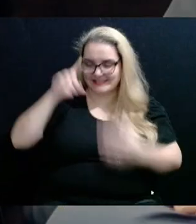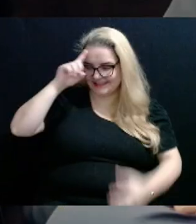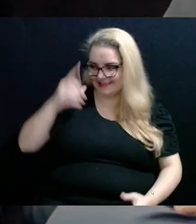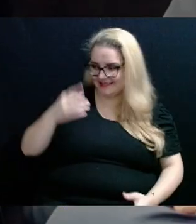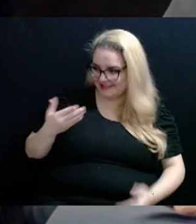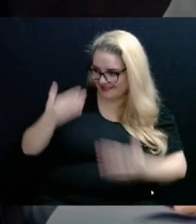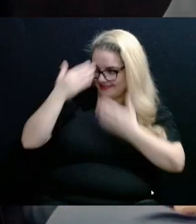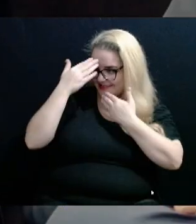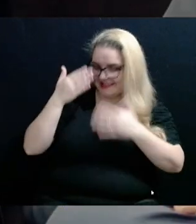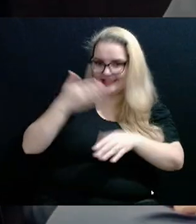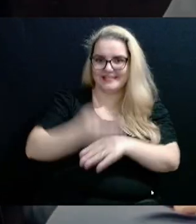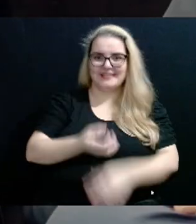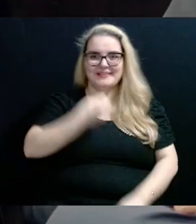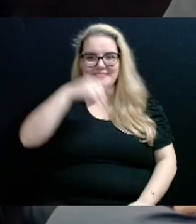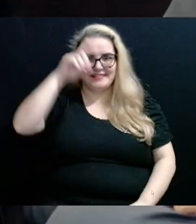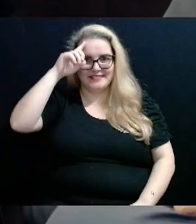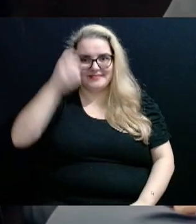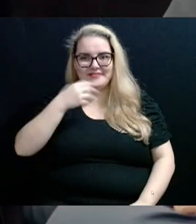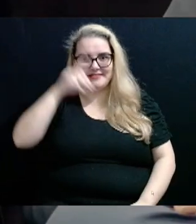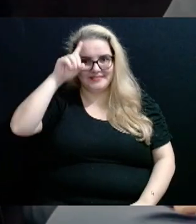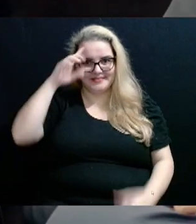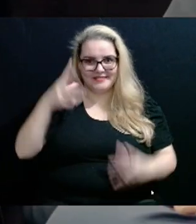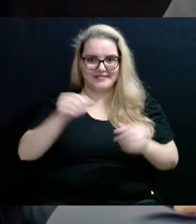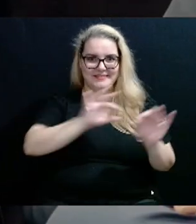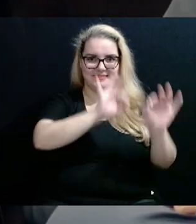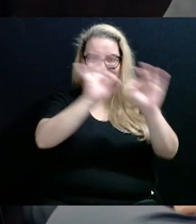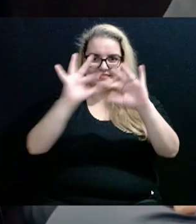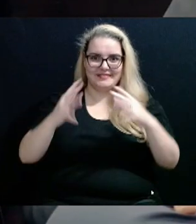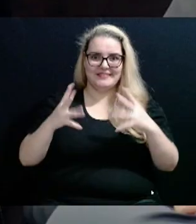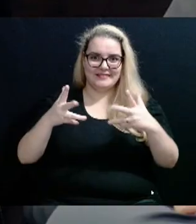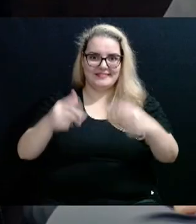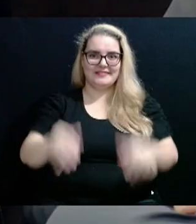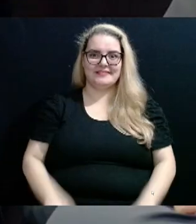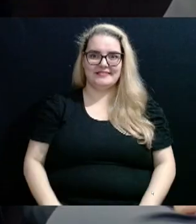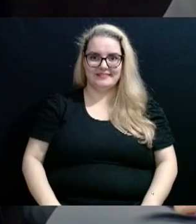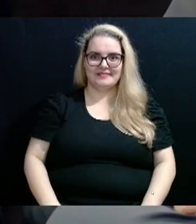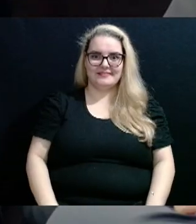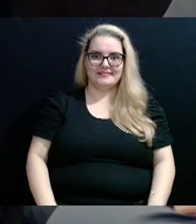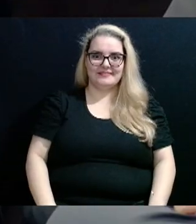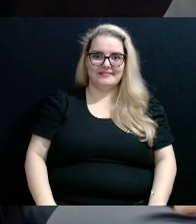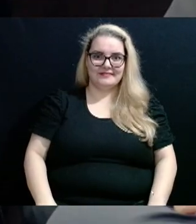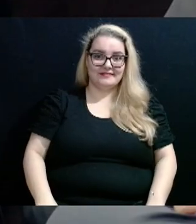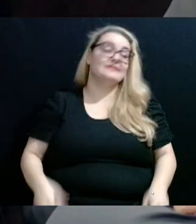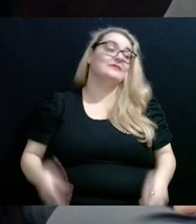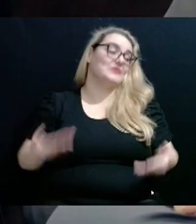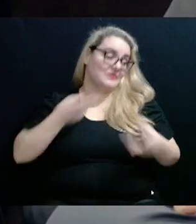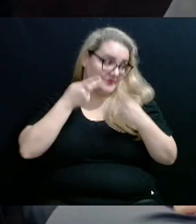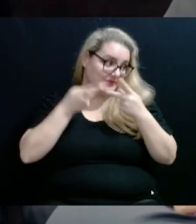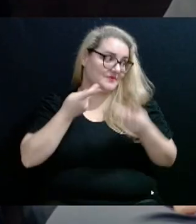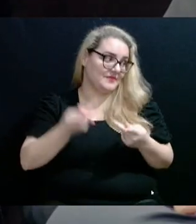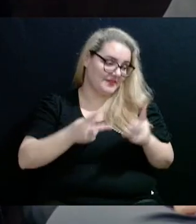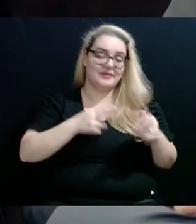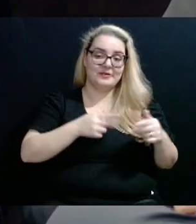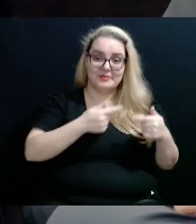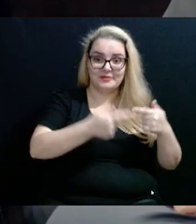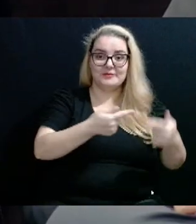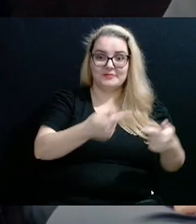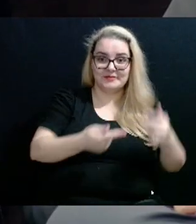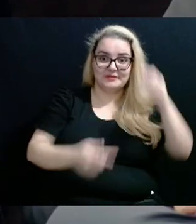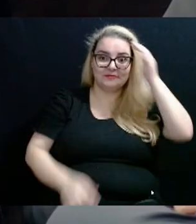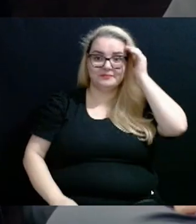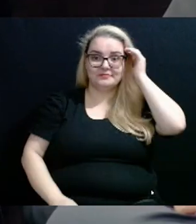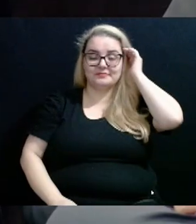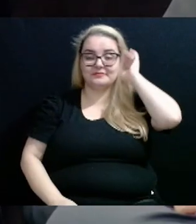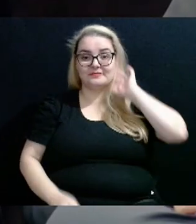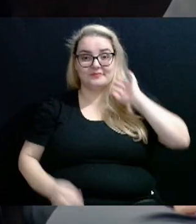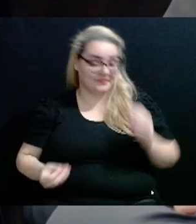todos os telespectadores. Hoje a gente vem falar um pouquinho como a nova geração tenta trazer inovação para algo